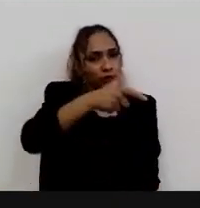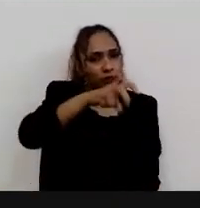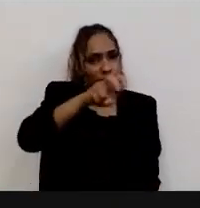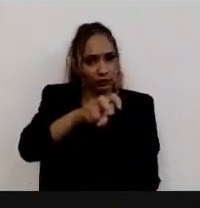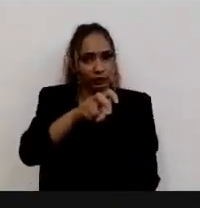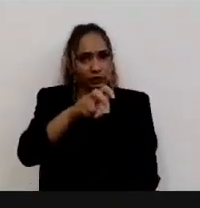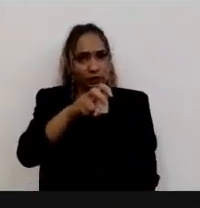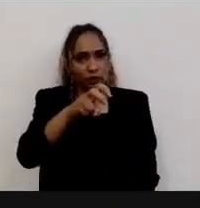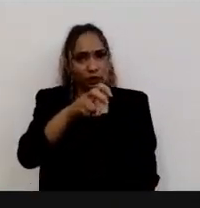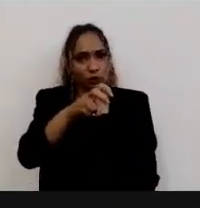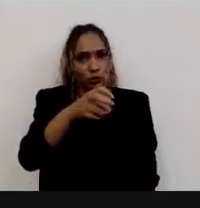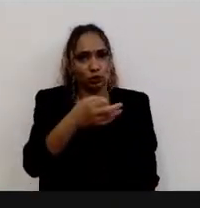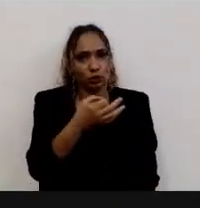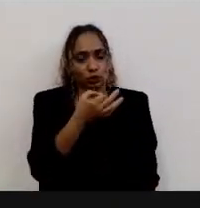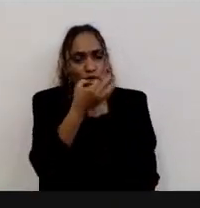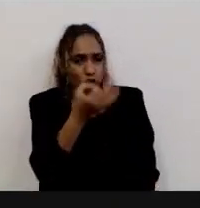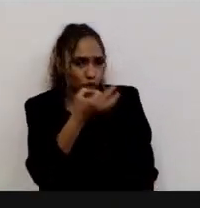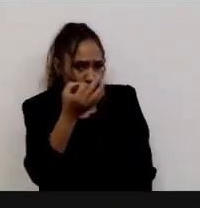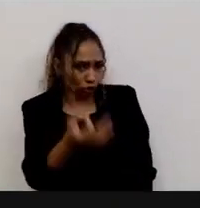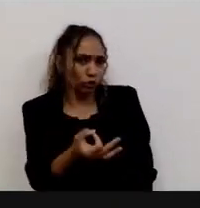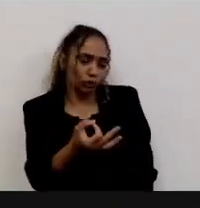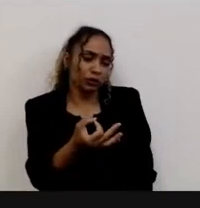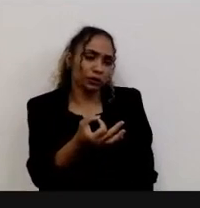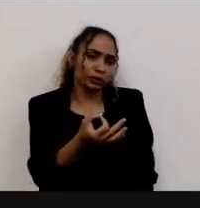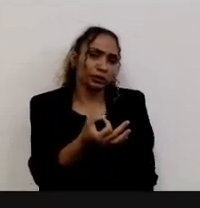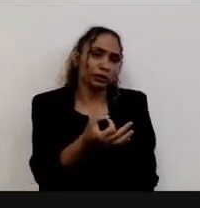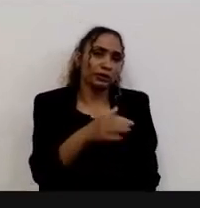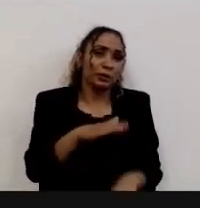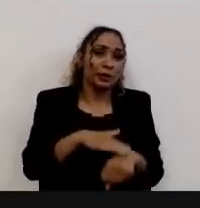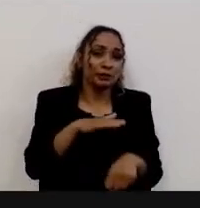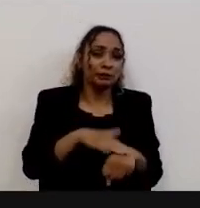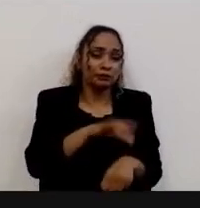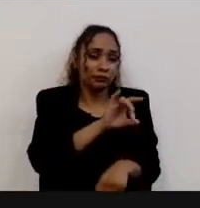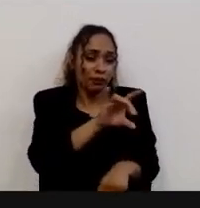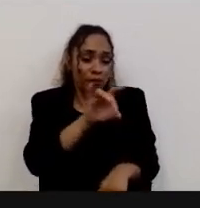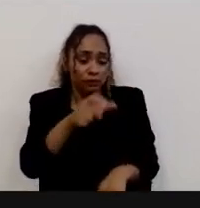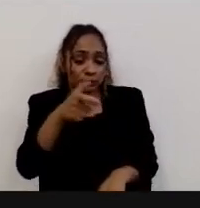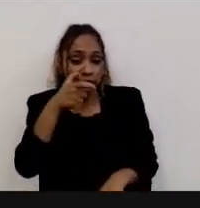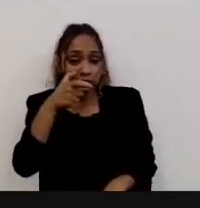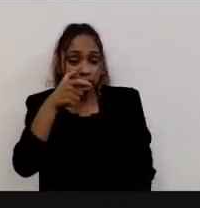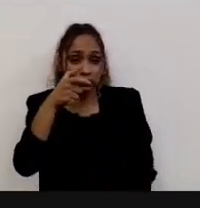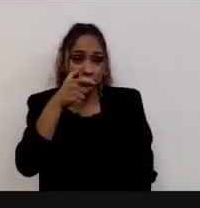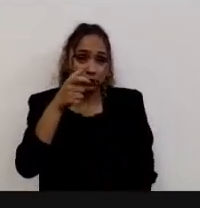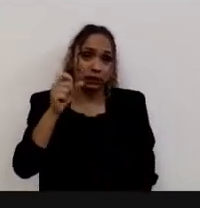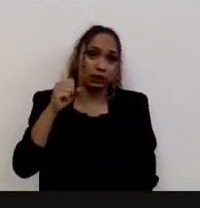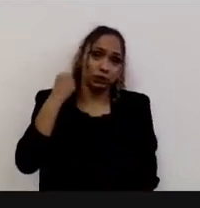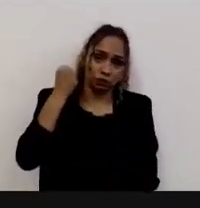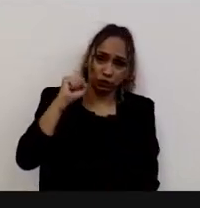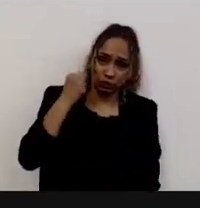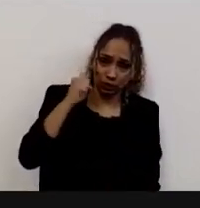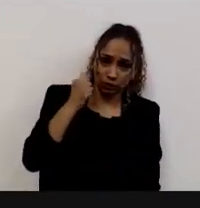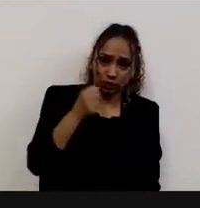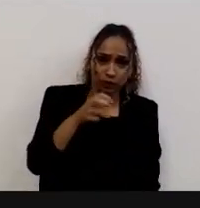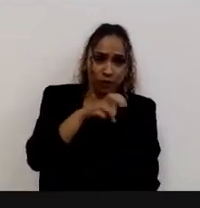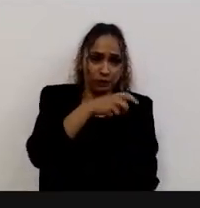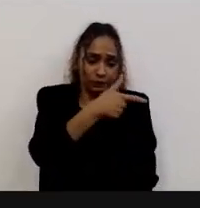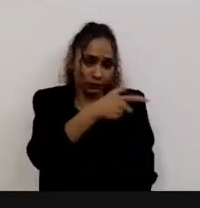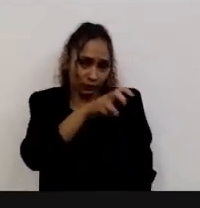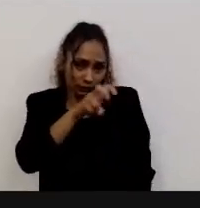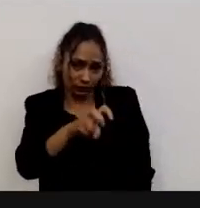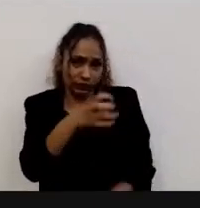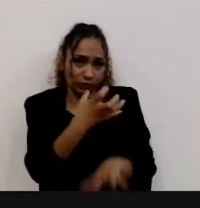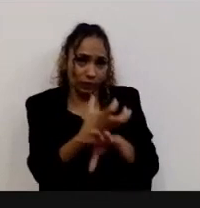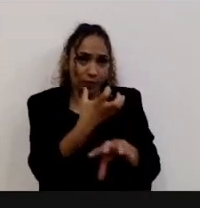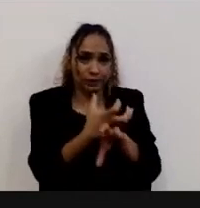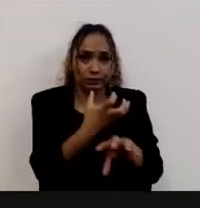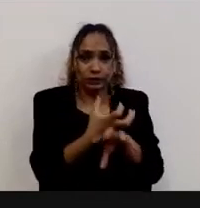5 para cada matéria de maior interesse do parlamentar. Então, essas 25 matérias similares